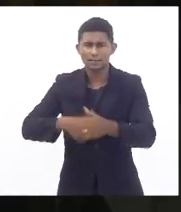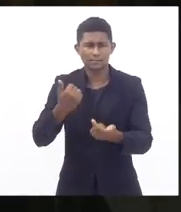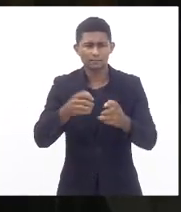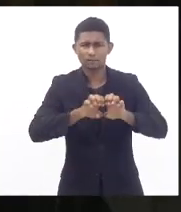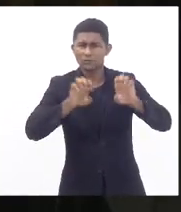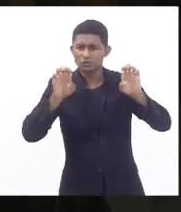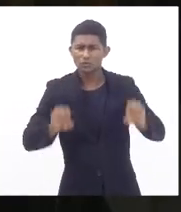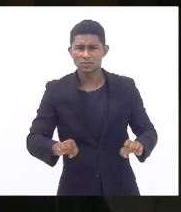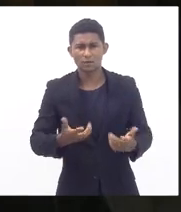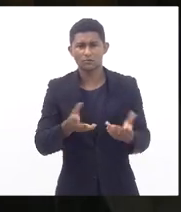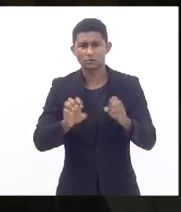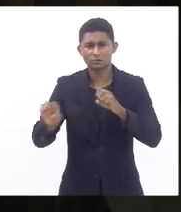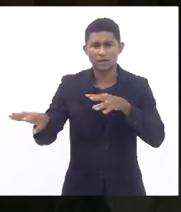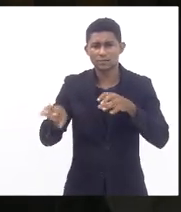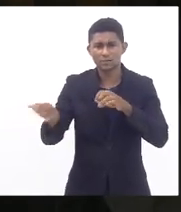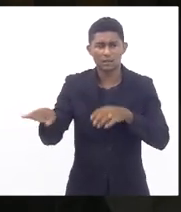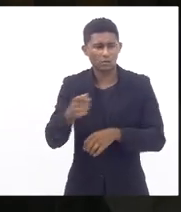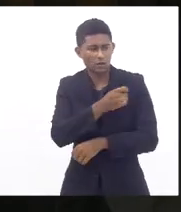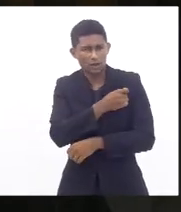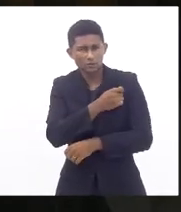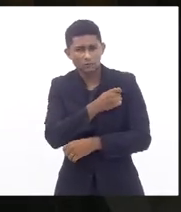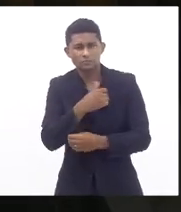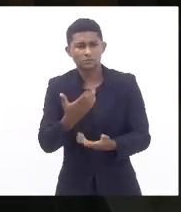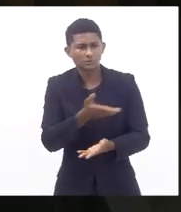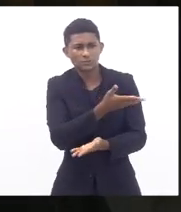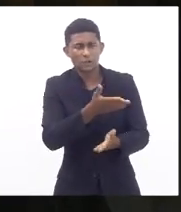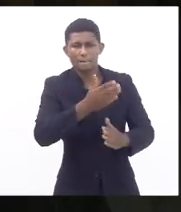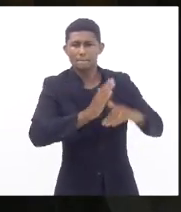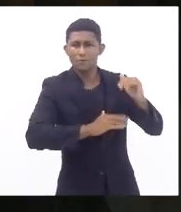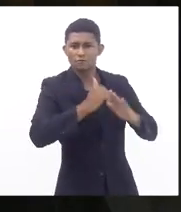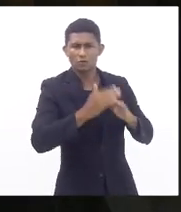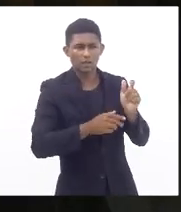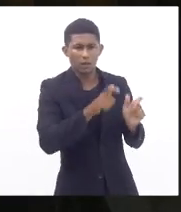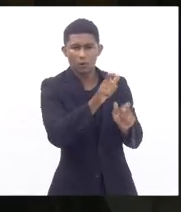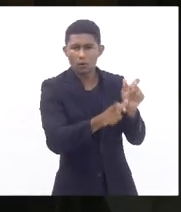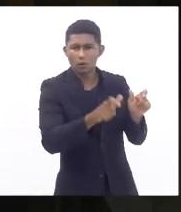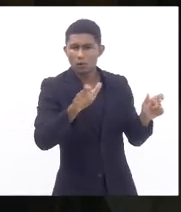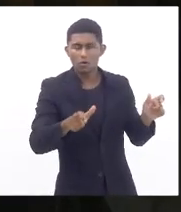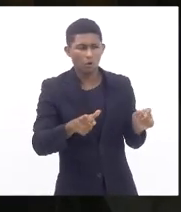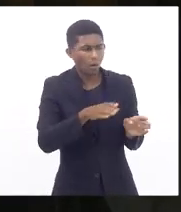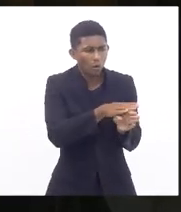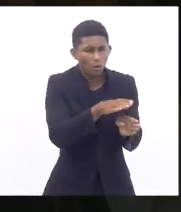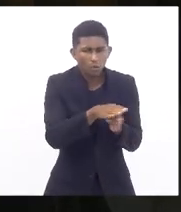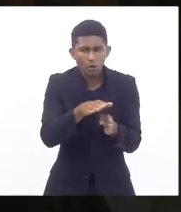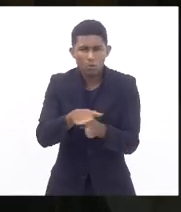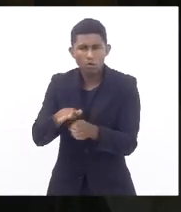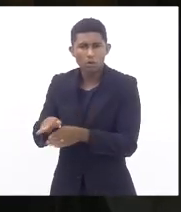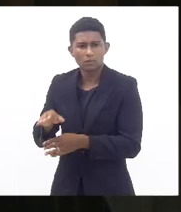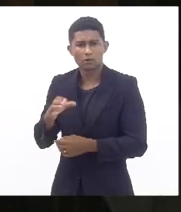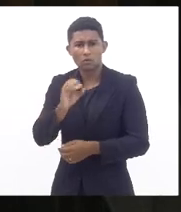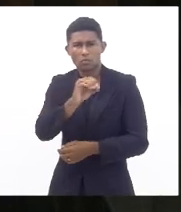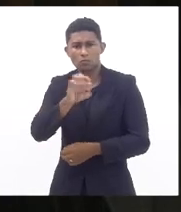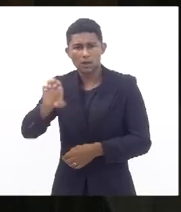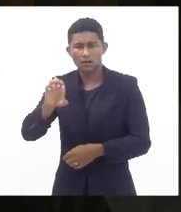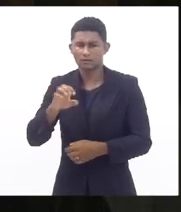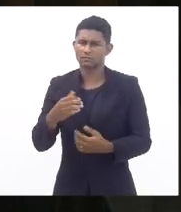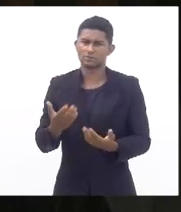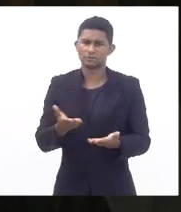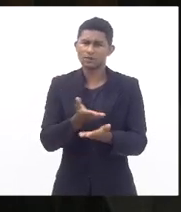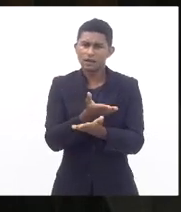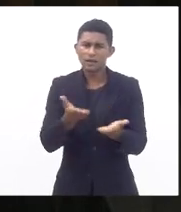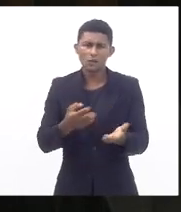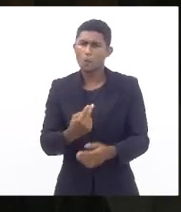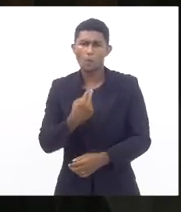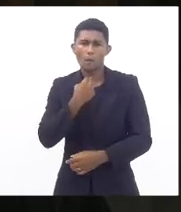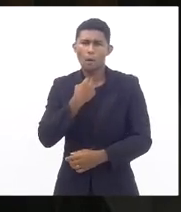dos estudantes, e os profissionais que deveriam ter o trabalho de orientar a escola não estão podendo cumprir